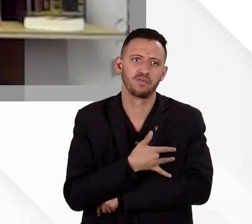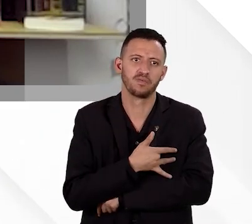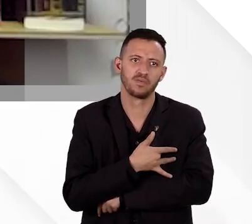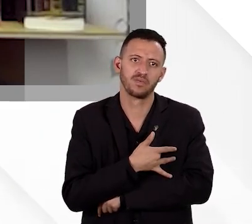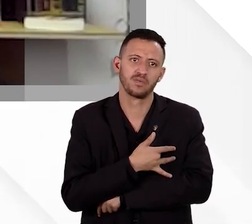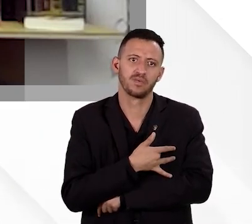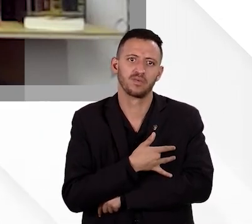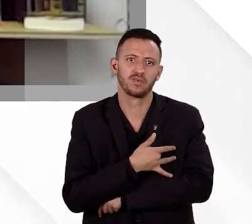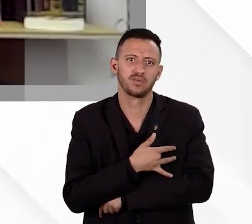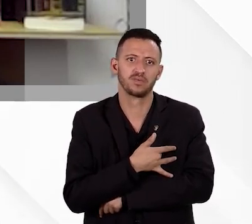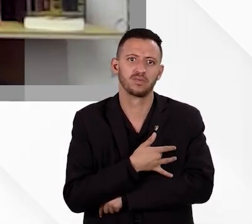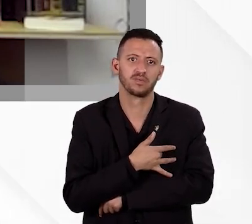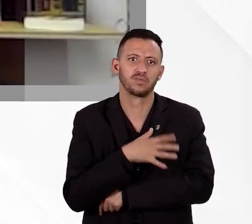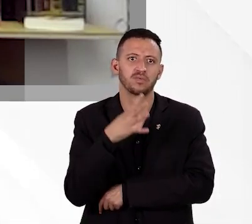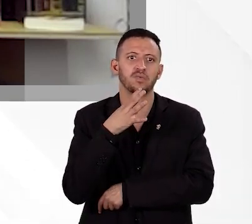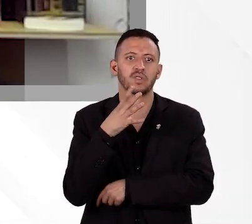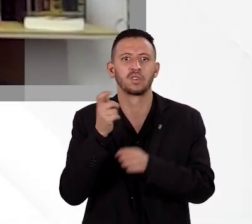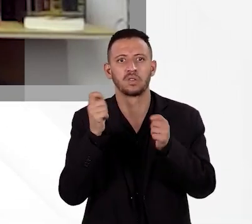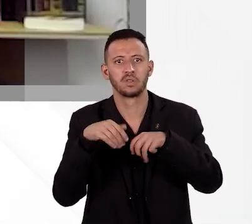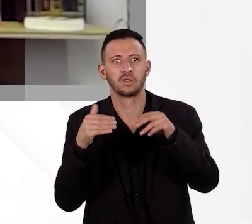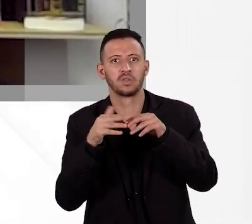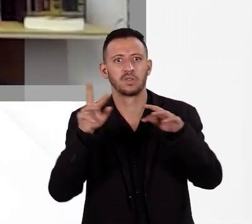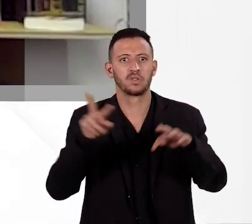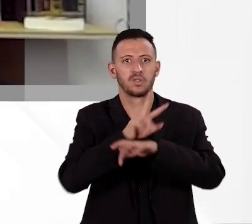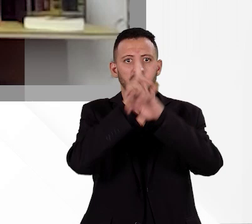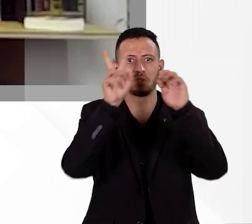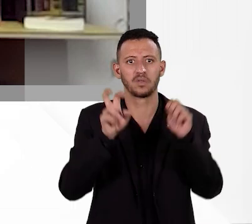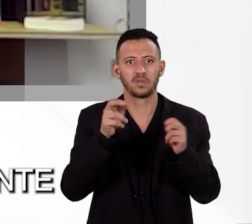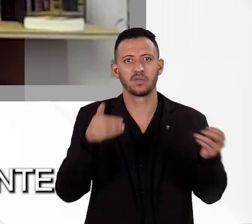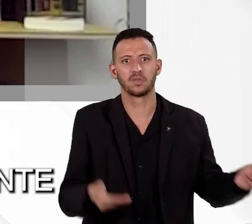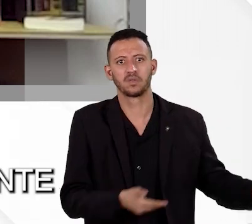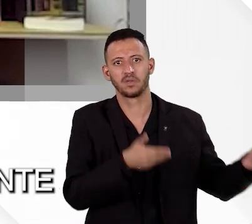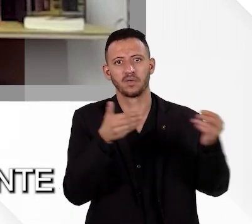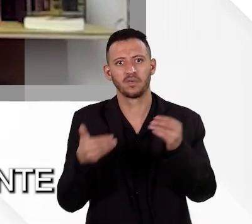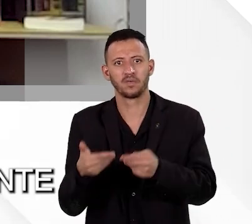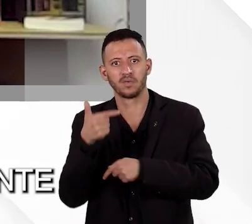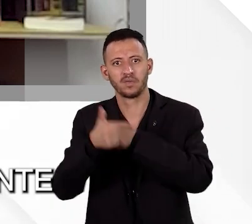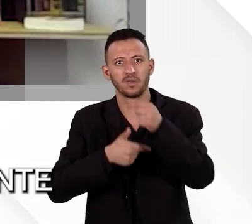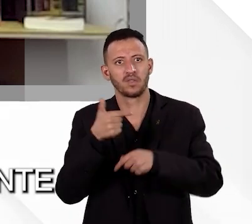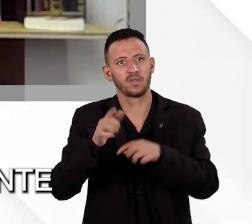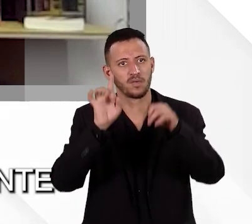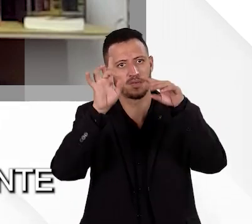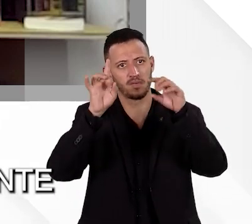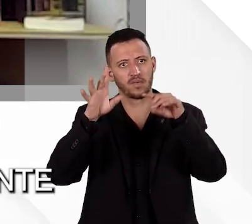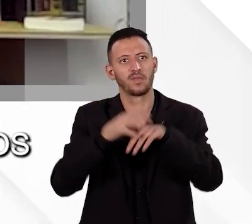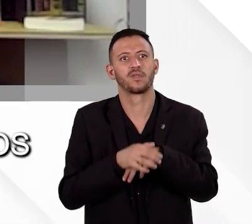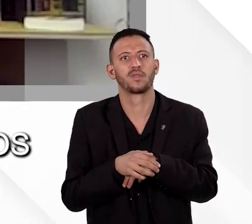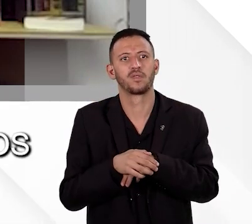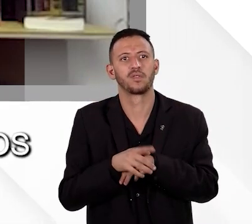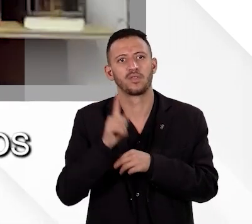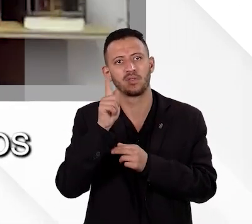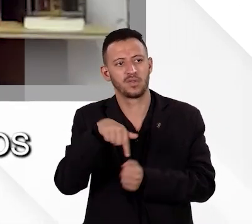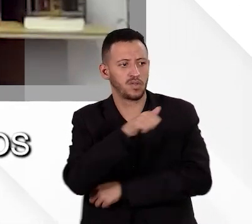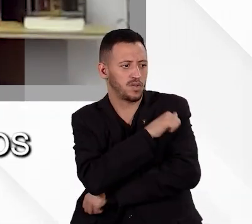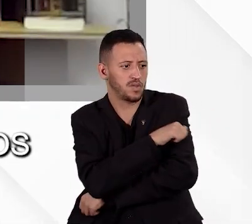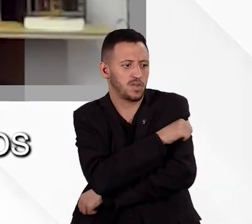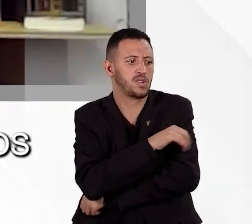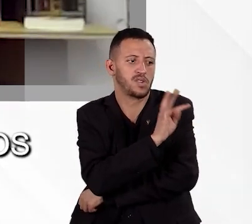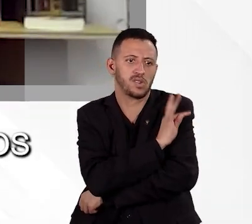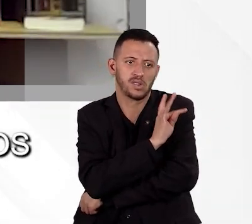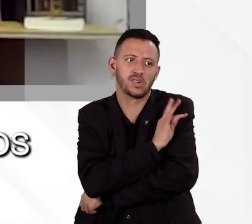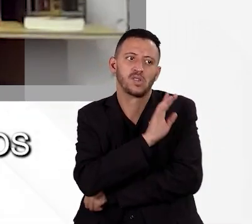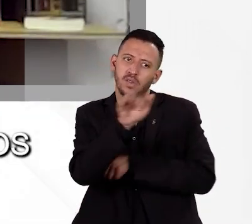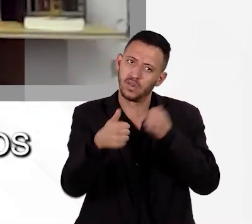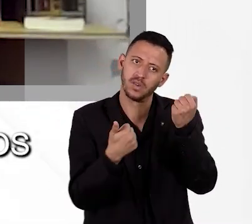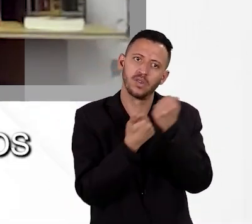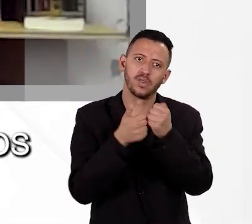Saúde. E para lidar com esse tema, optou-se por atuar especificamente em face de